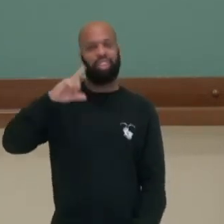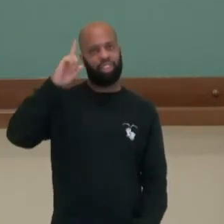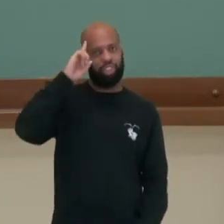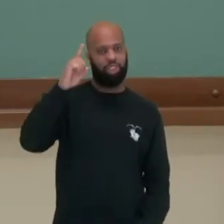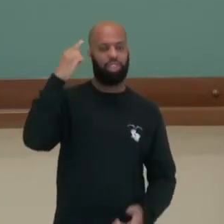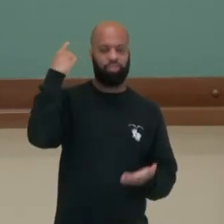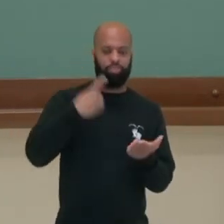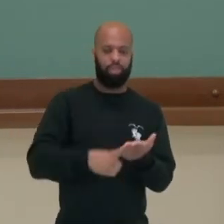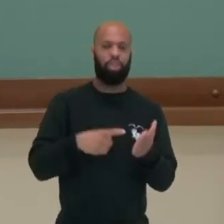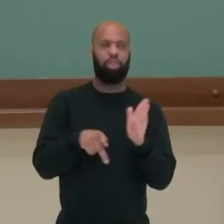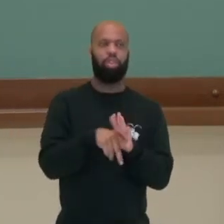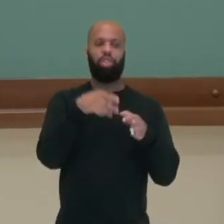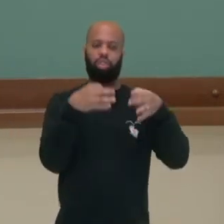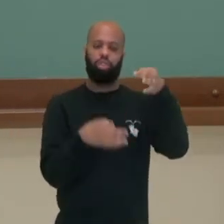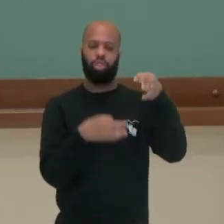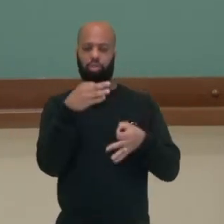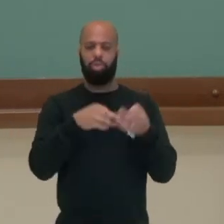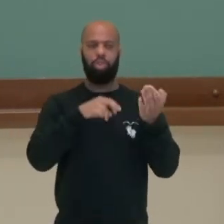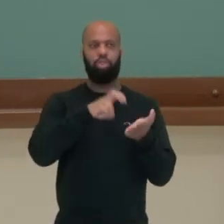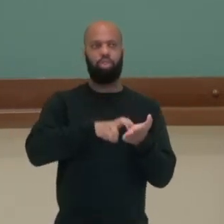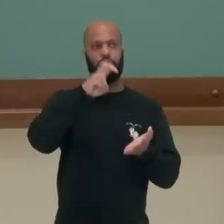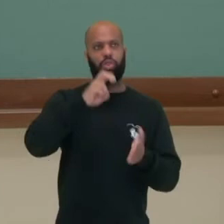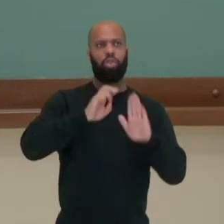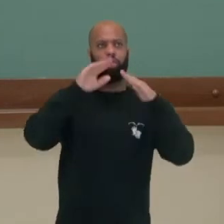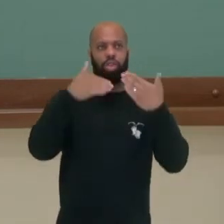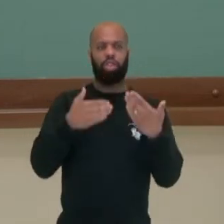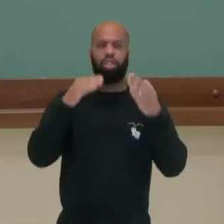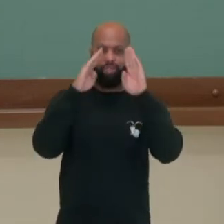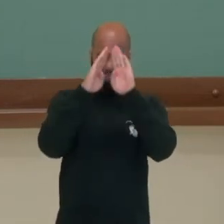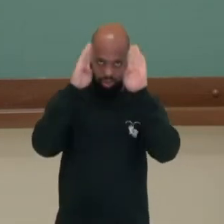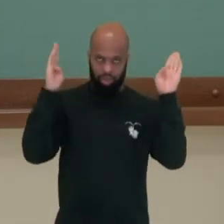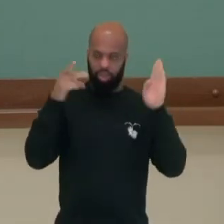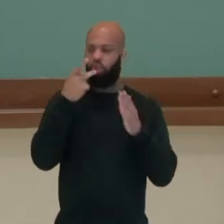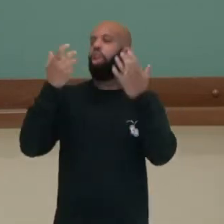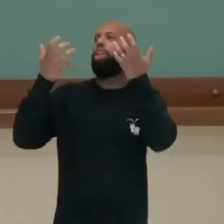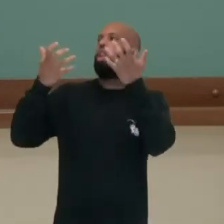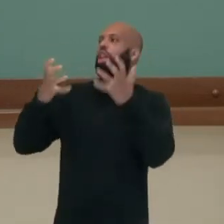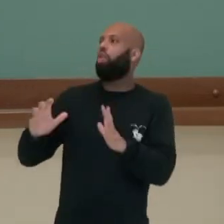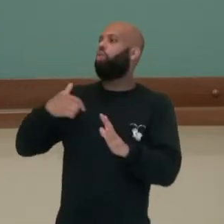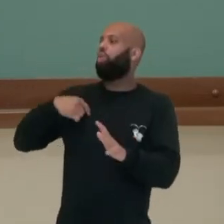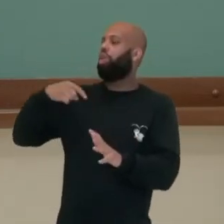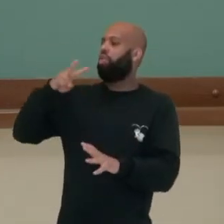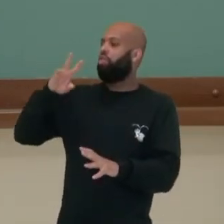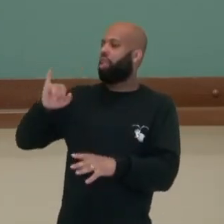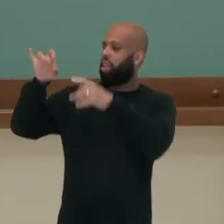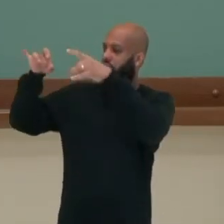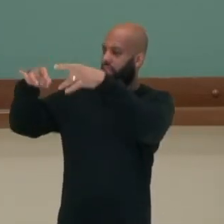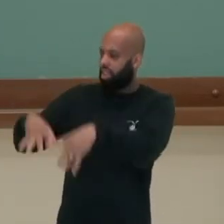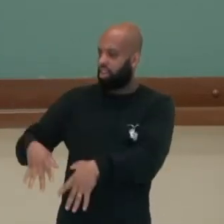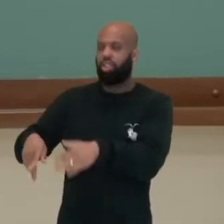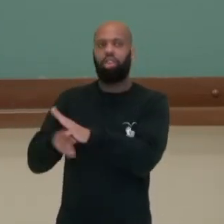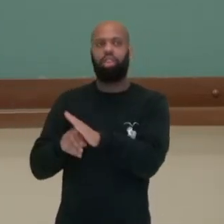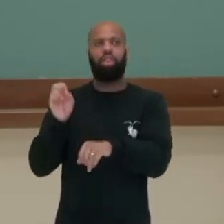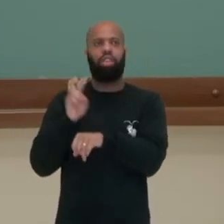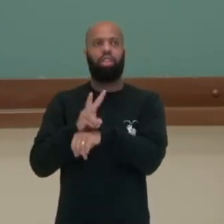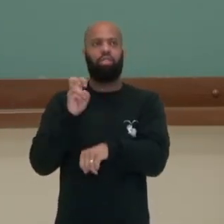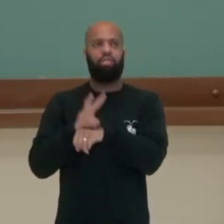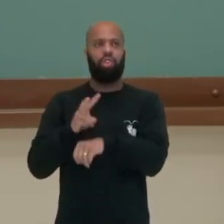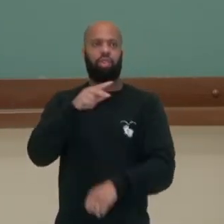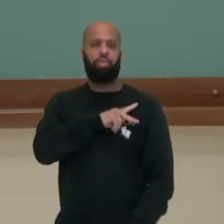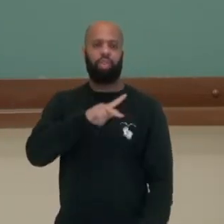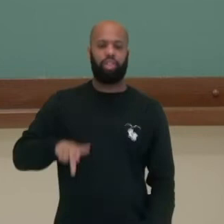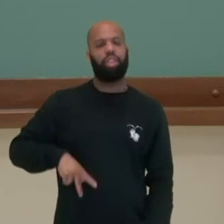para o julgamento, logo de manhã, Fernando Collor de Mello renunciou ao cargo de presidente, tentando impedir aí